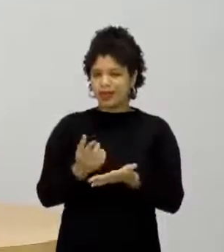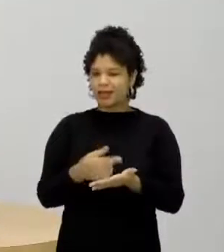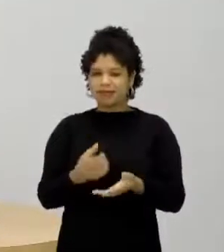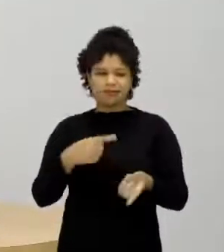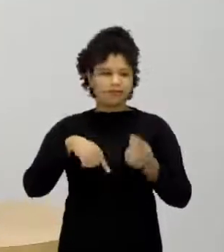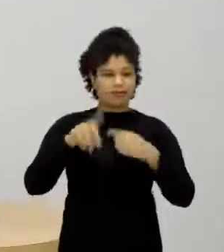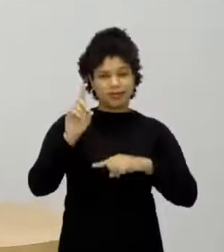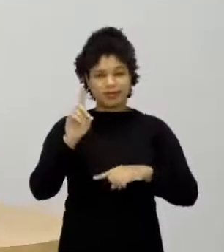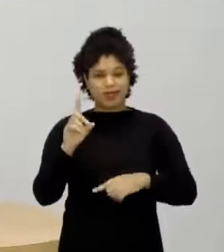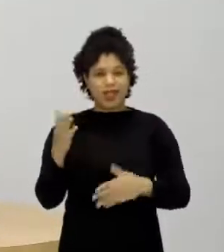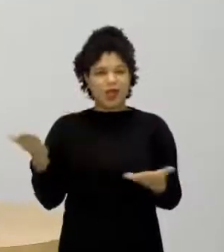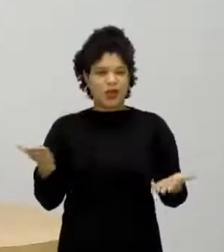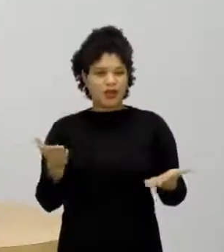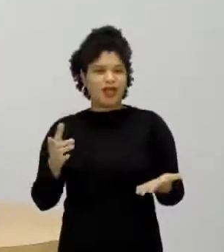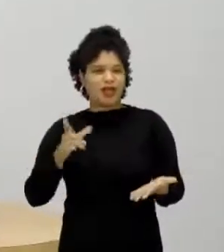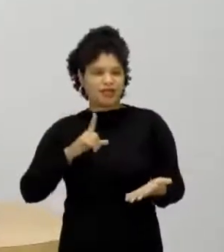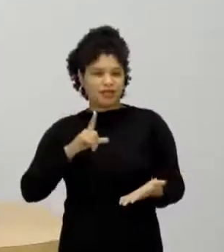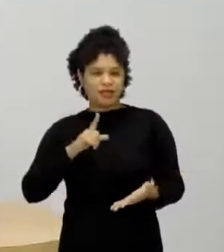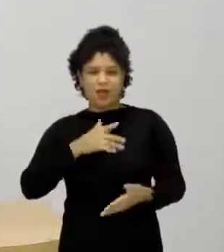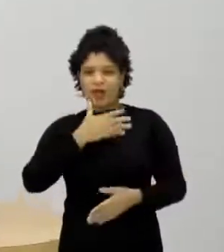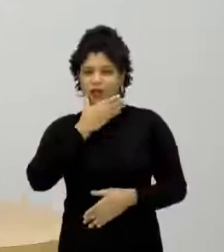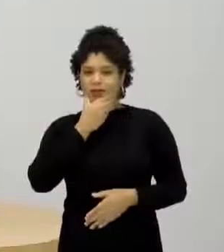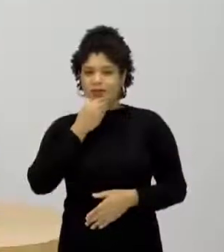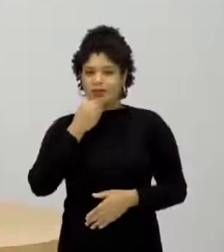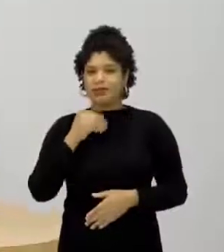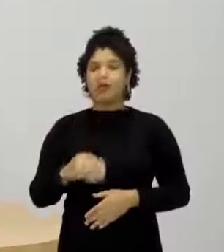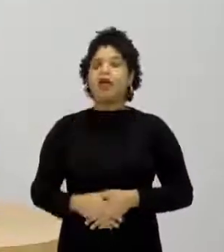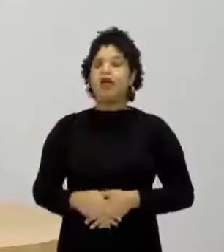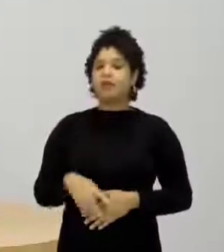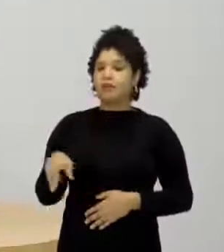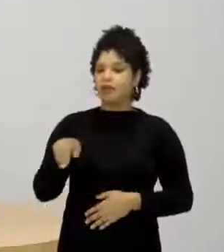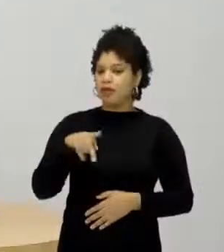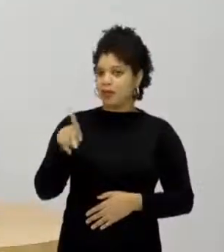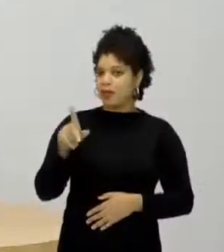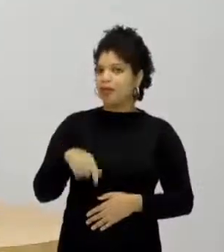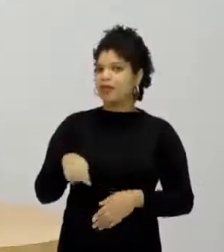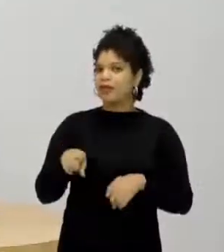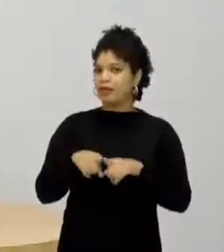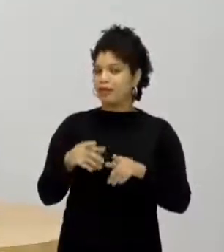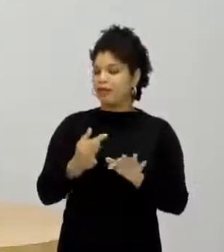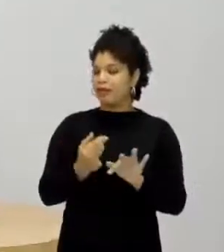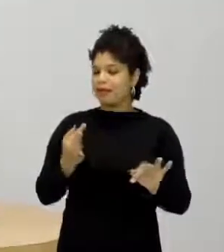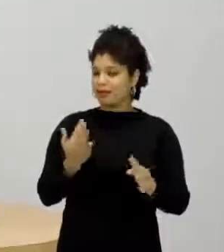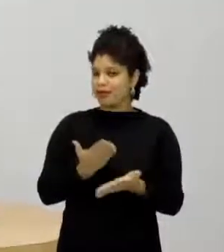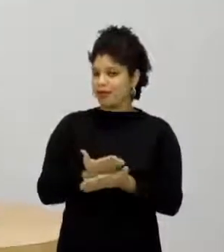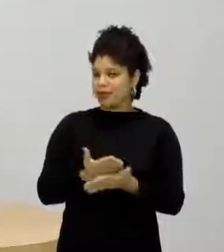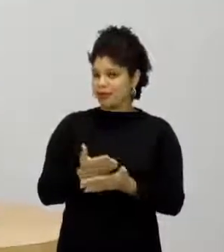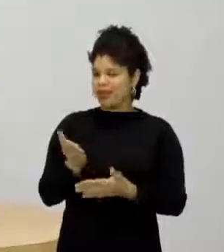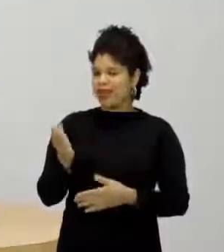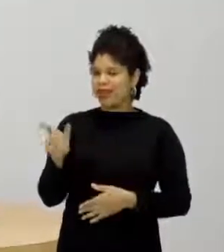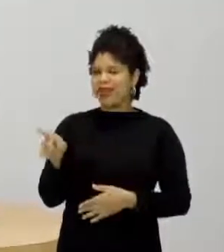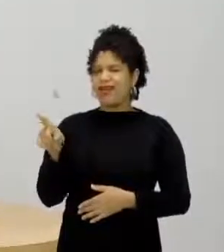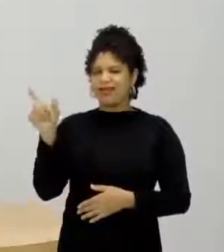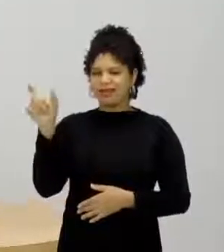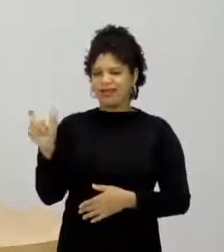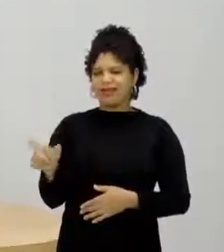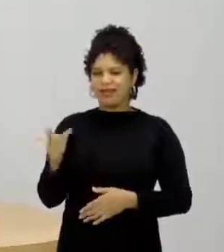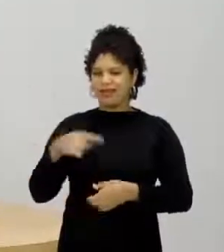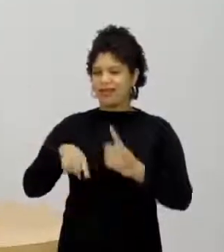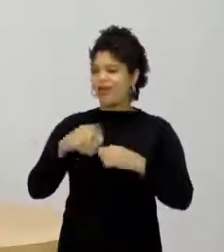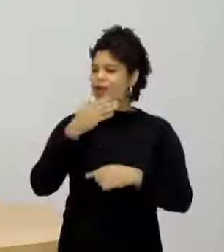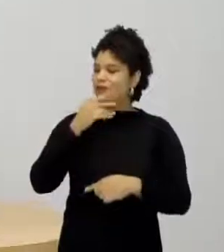eu também tenho aqui um professor, um físico também super evoluído, que é o